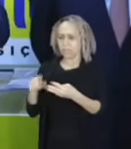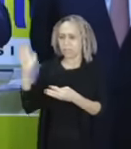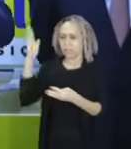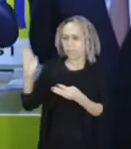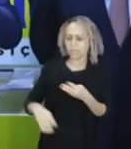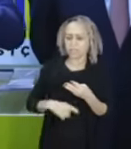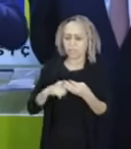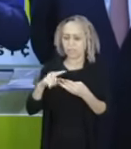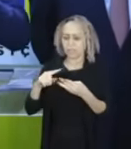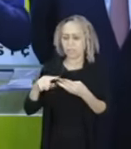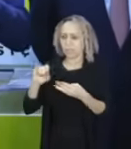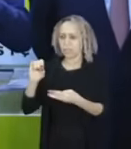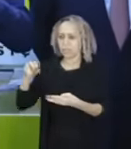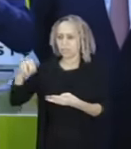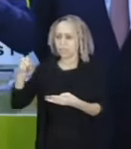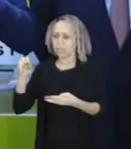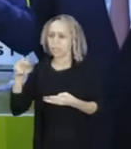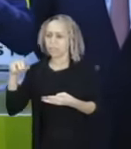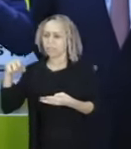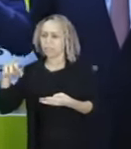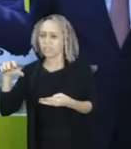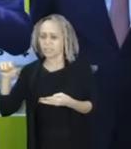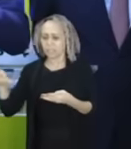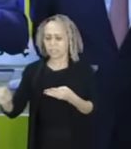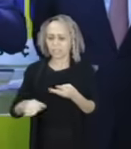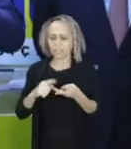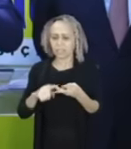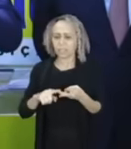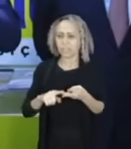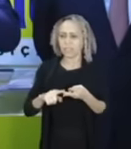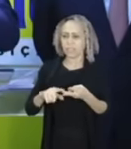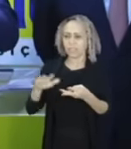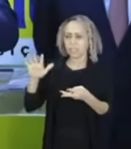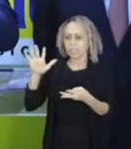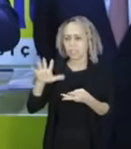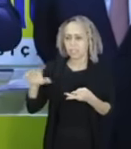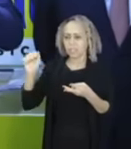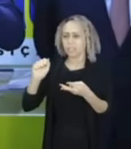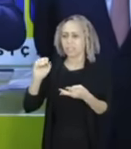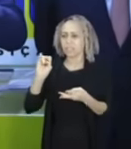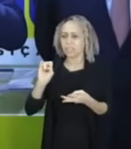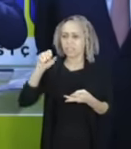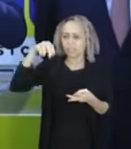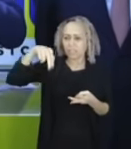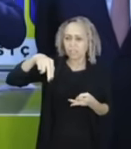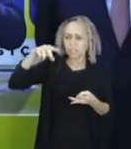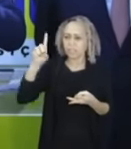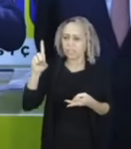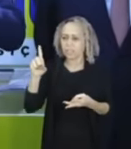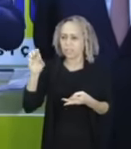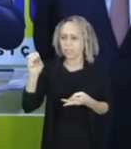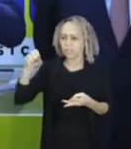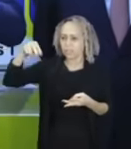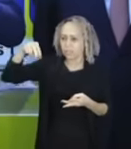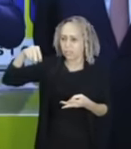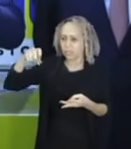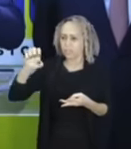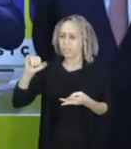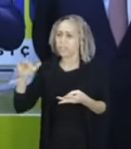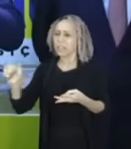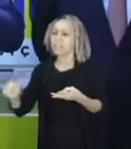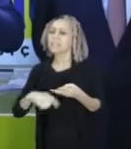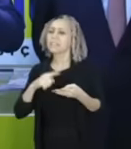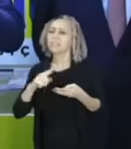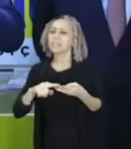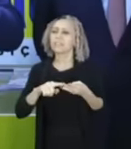Amazônia na África o Congo e na Ásia a Indonésia então por isso a importância e por